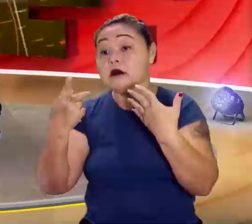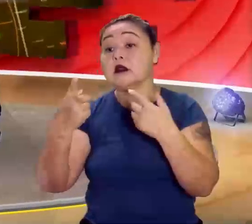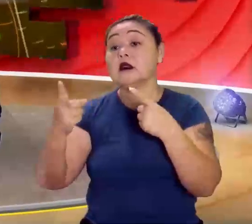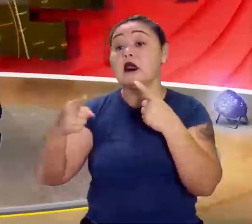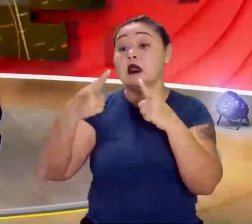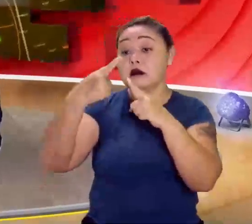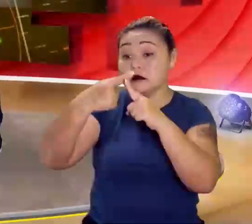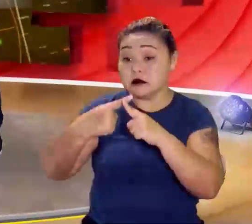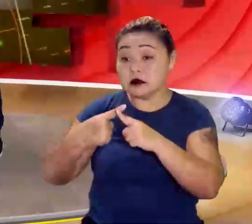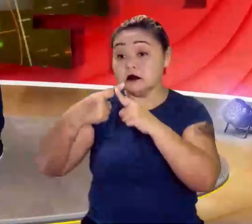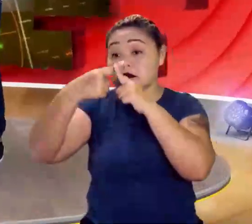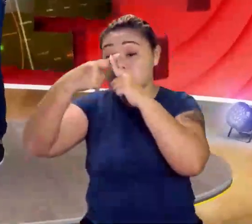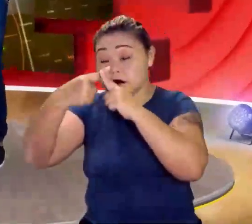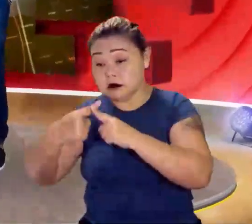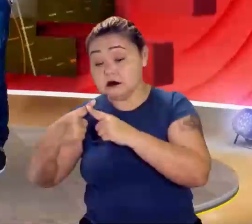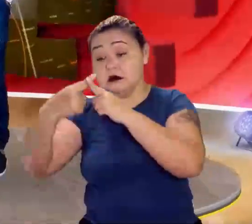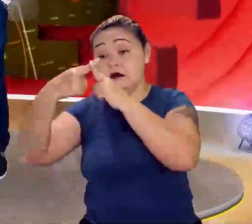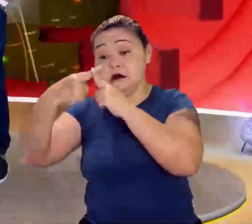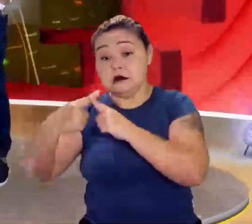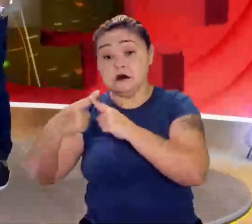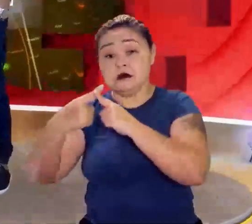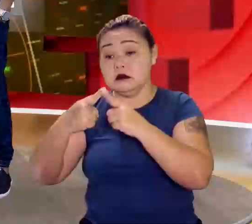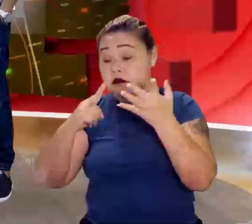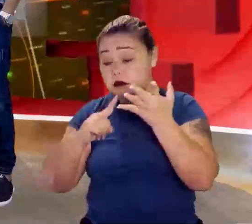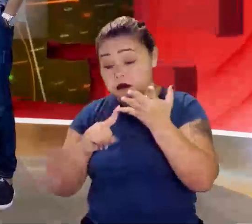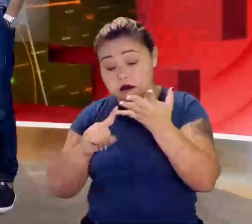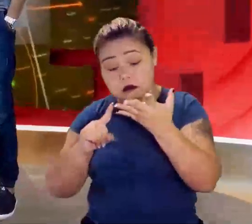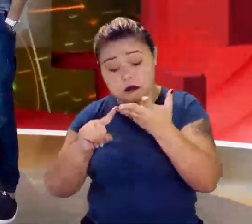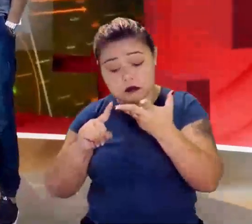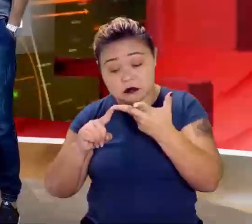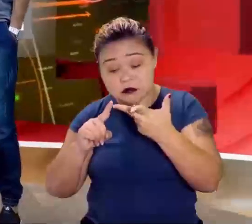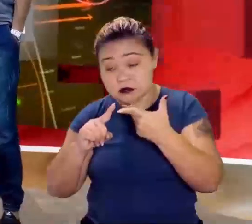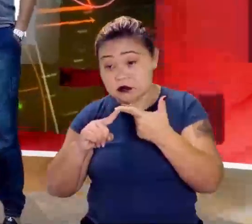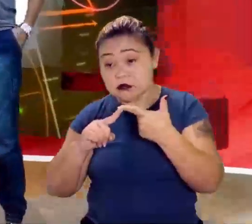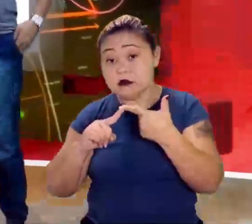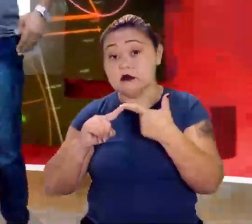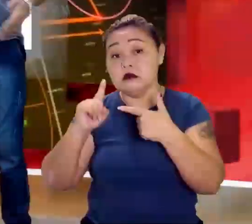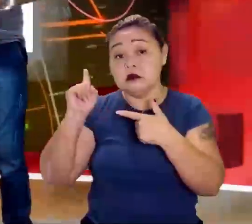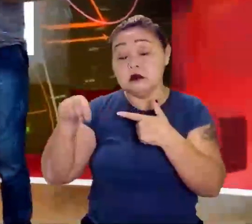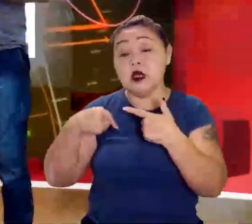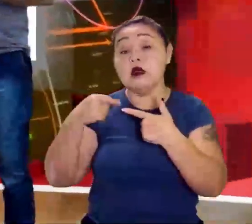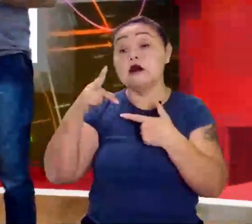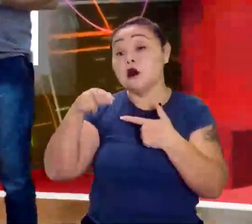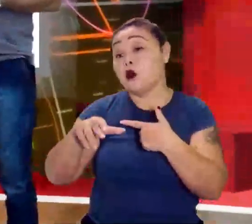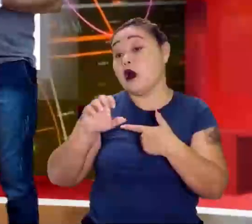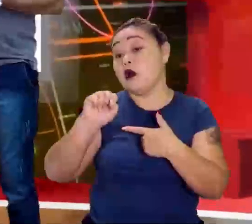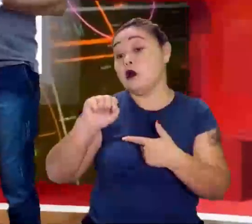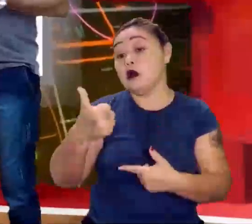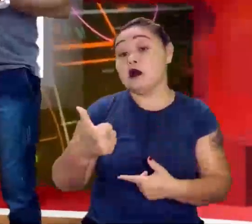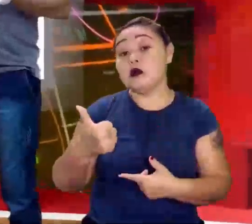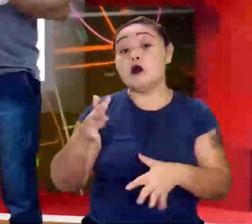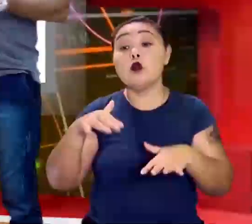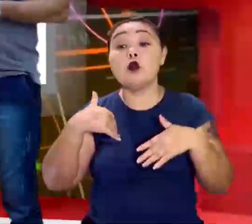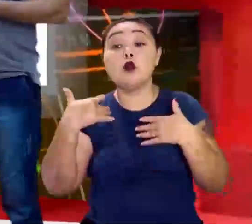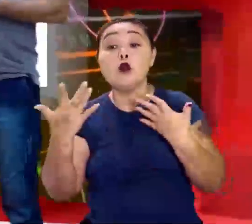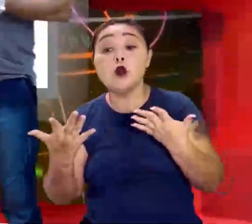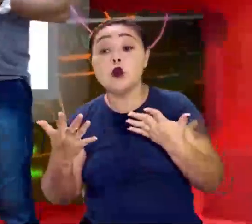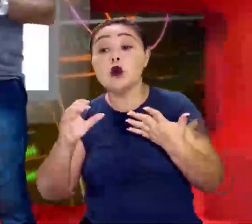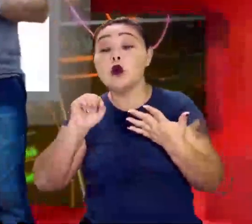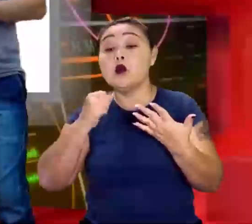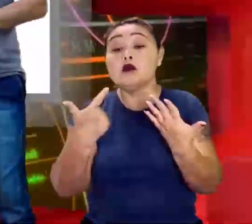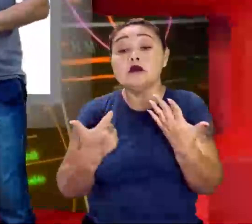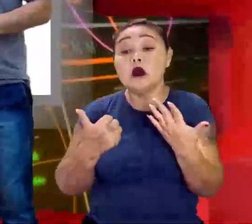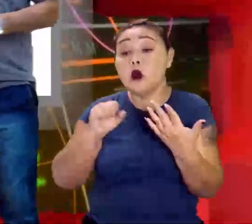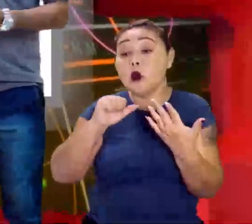vezes ele vezes ele vezes ele tantas vezes quanto indicar o índice, vai dar 81? Que número é esse? Quando você